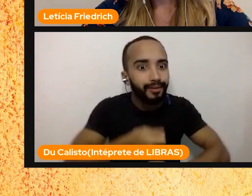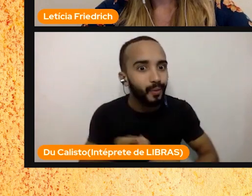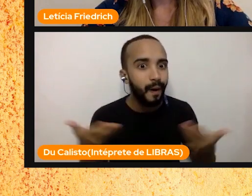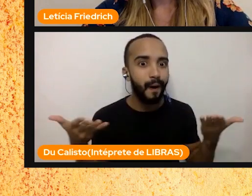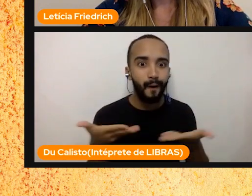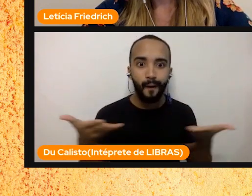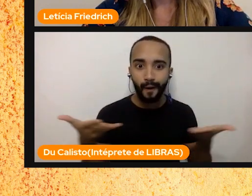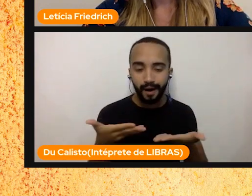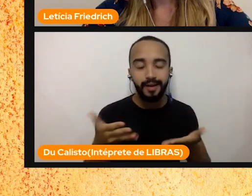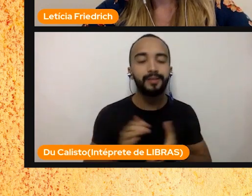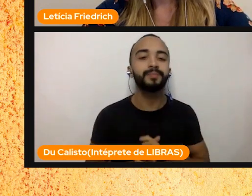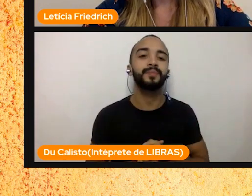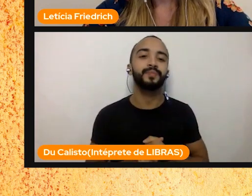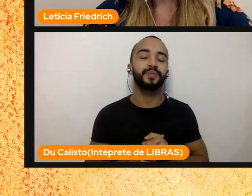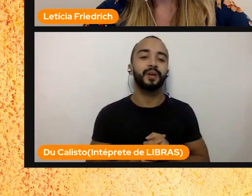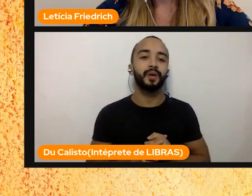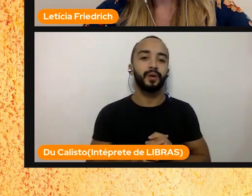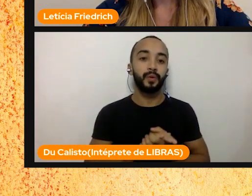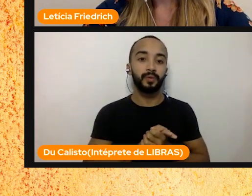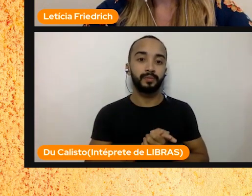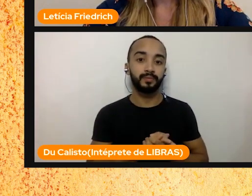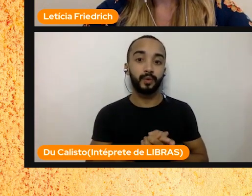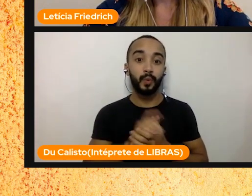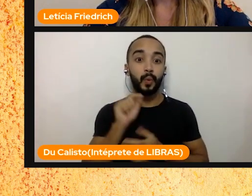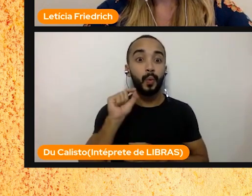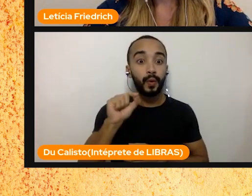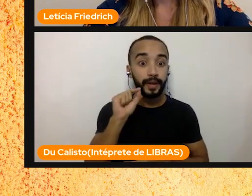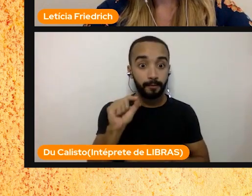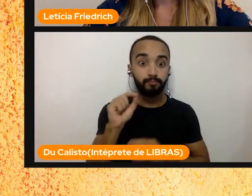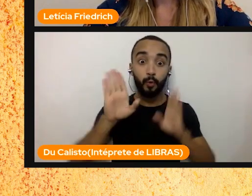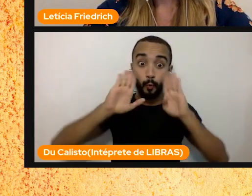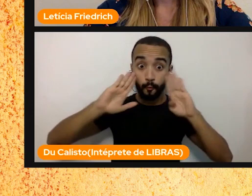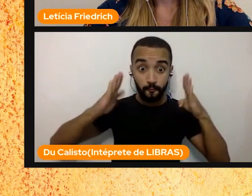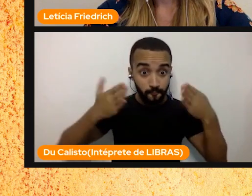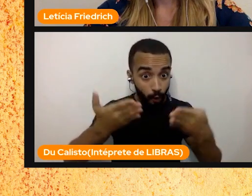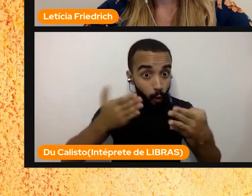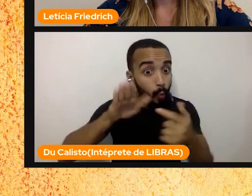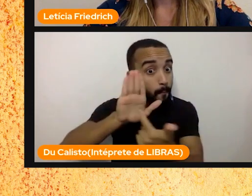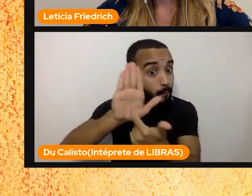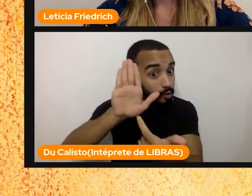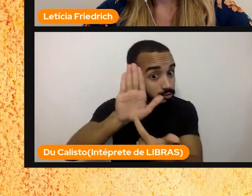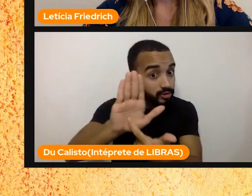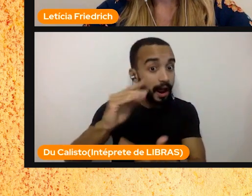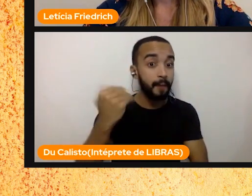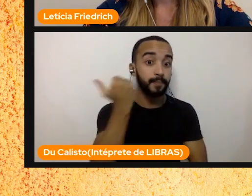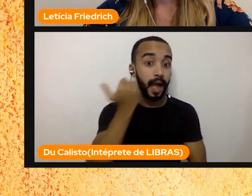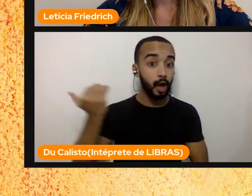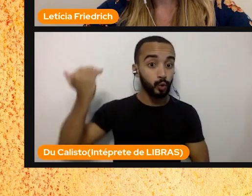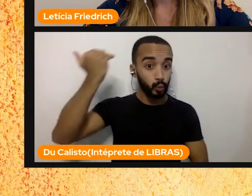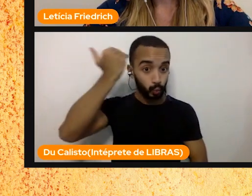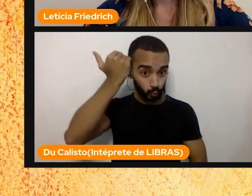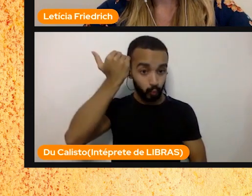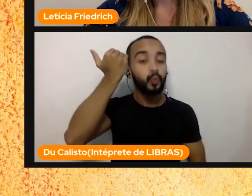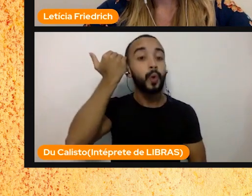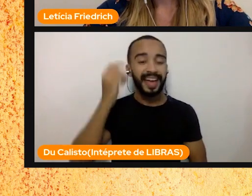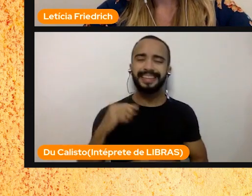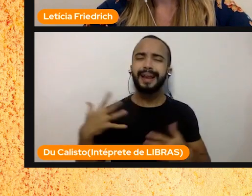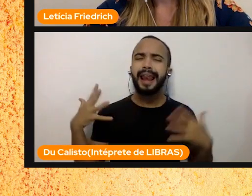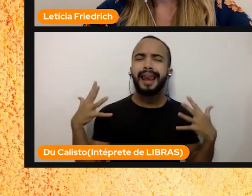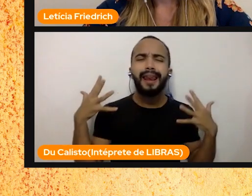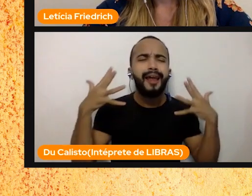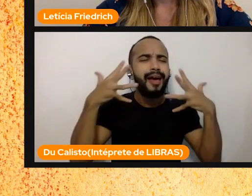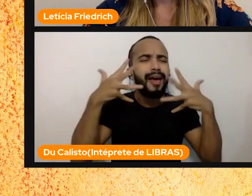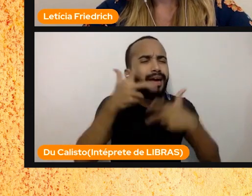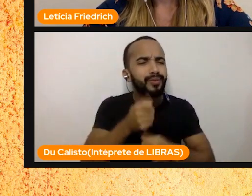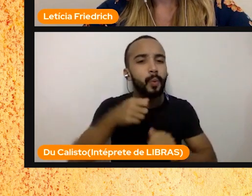como Letícia falou, é um público adulto, é um conteúdo mais experimental, e está ficando lindo, assim, tá um projeto